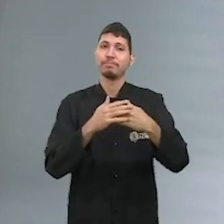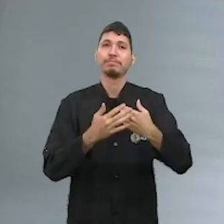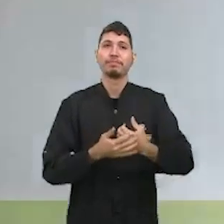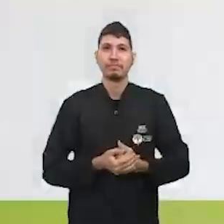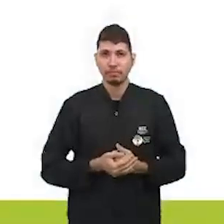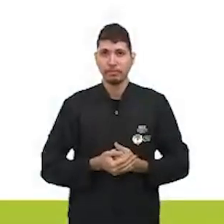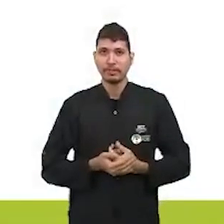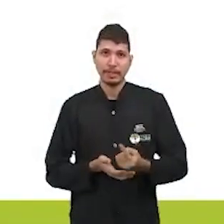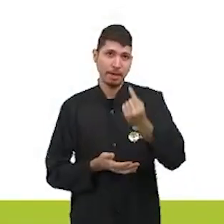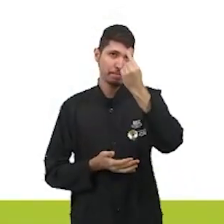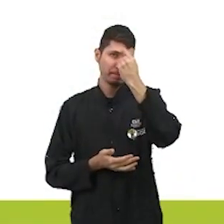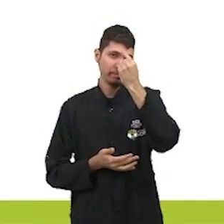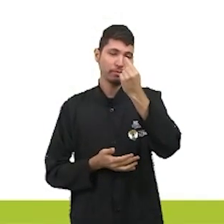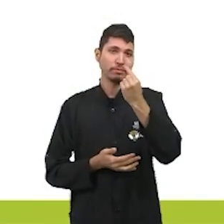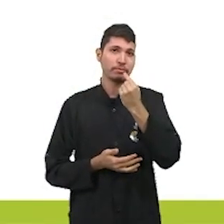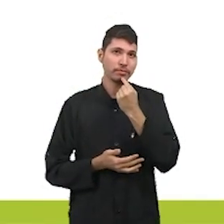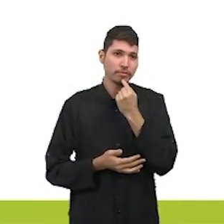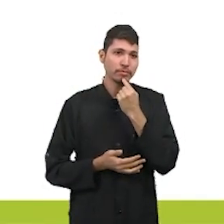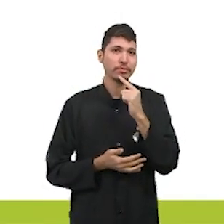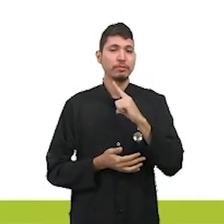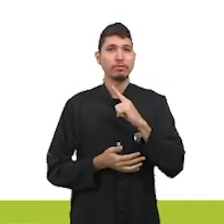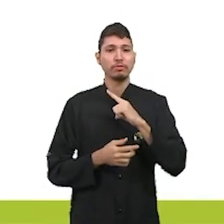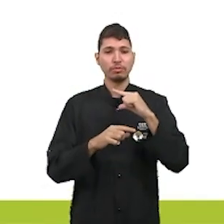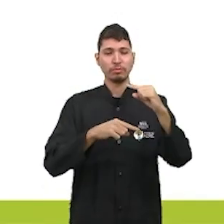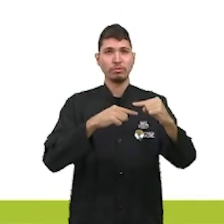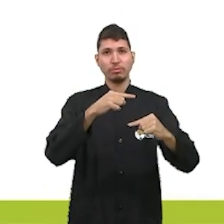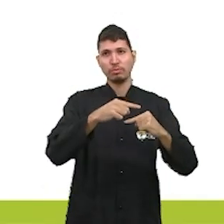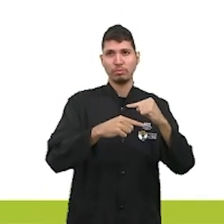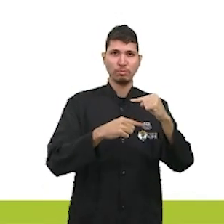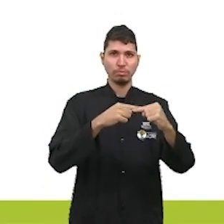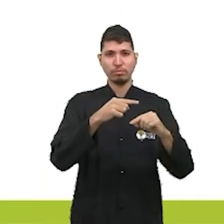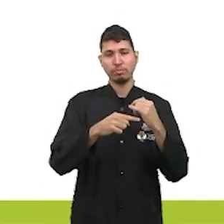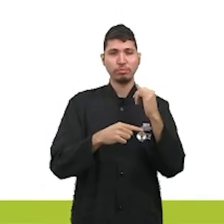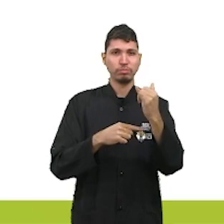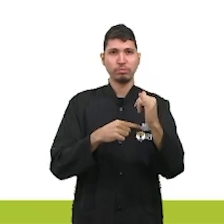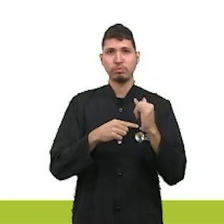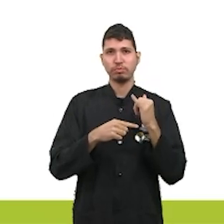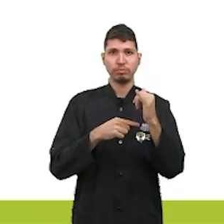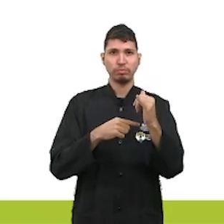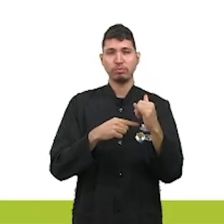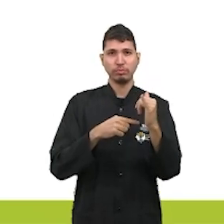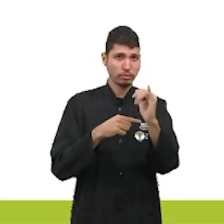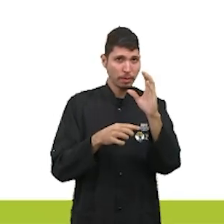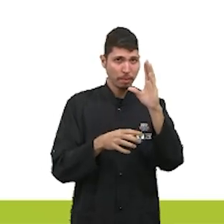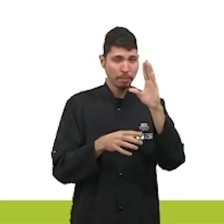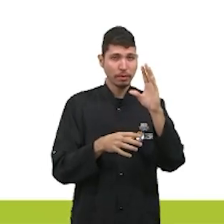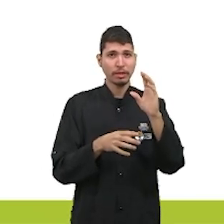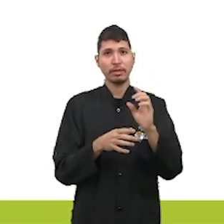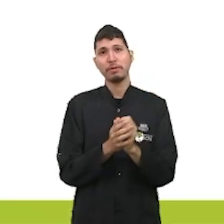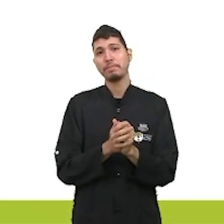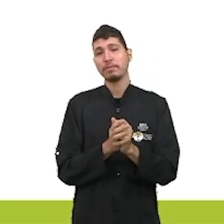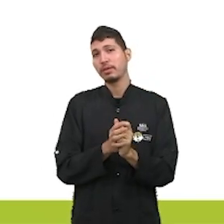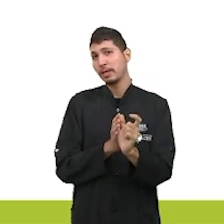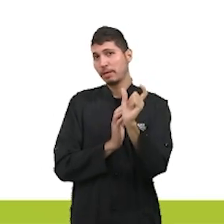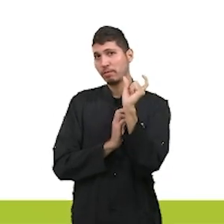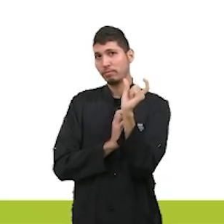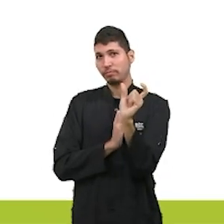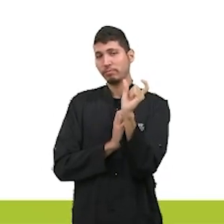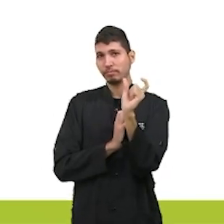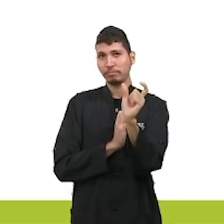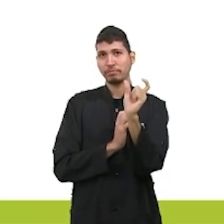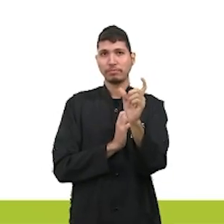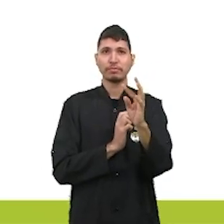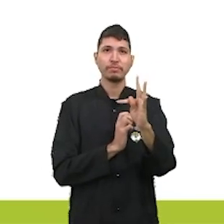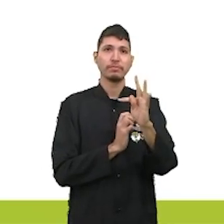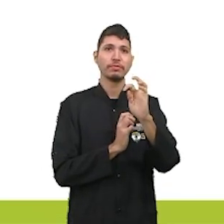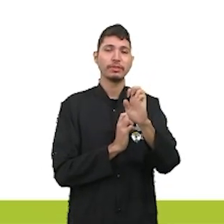nessa ilustração, nós temos o gerador, que eu vou chamar ele de tensão, né? E eu vou identificar ele por essa letra